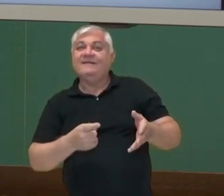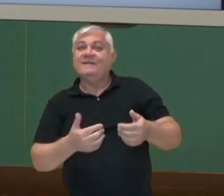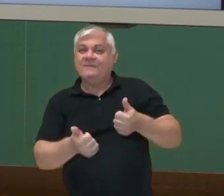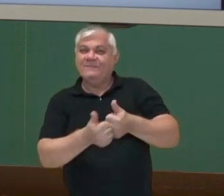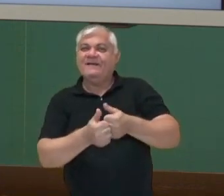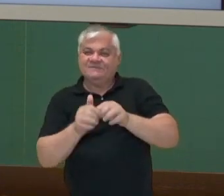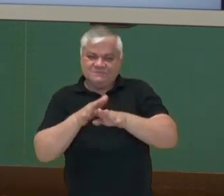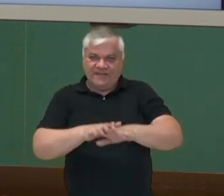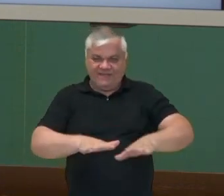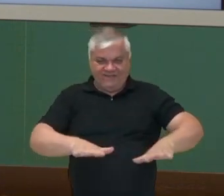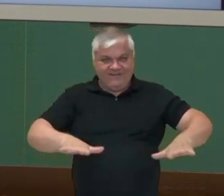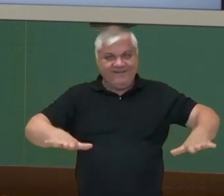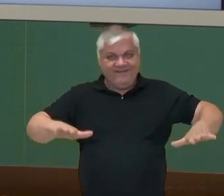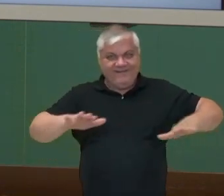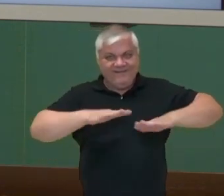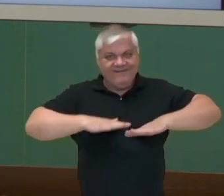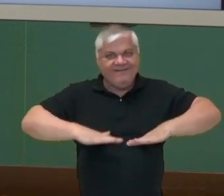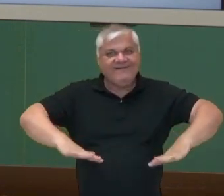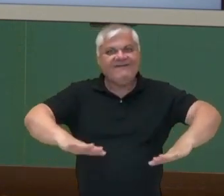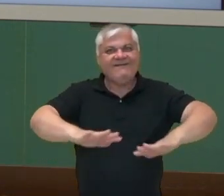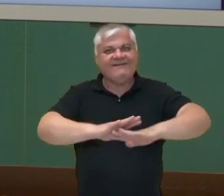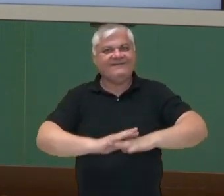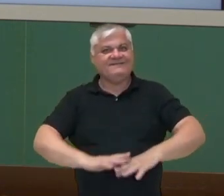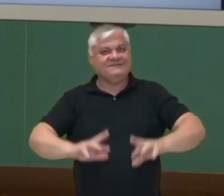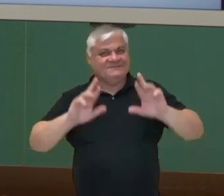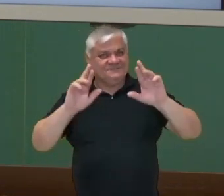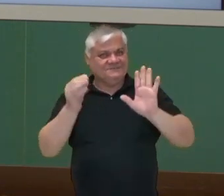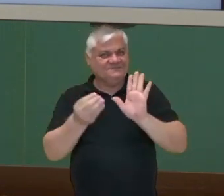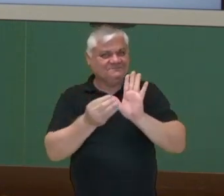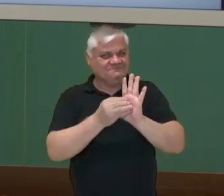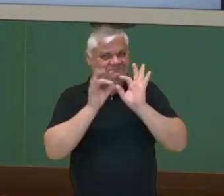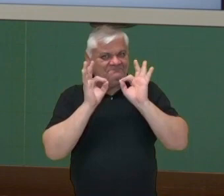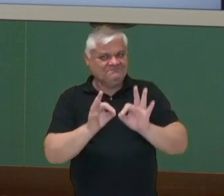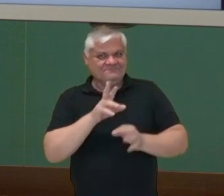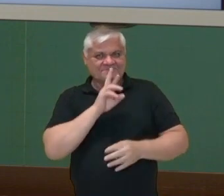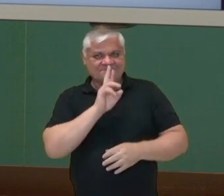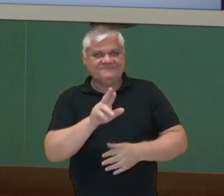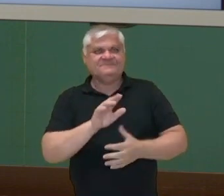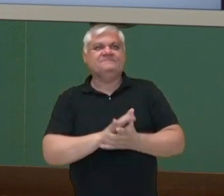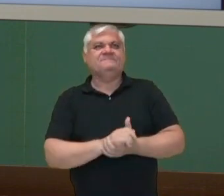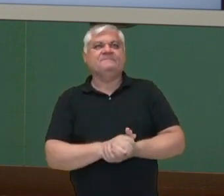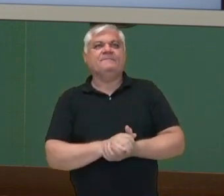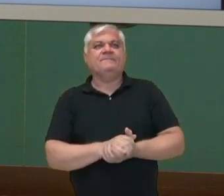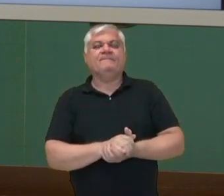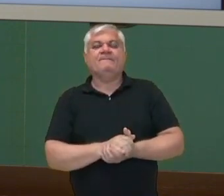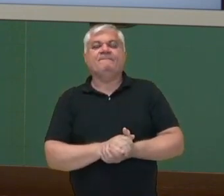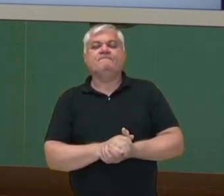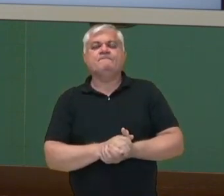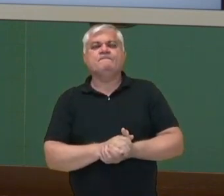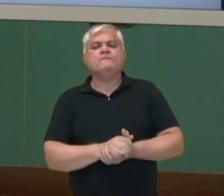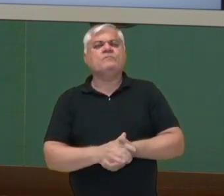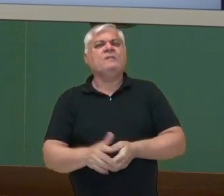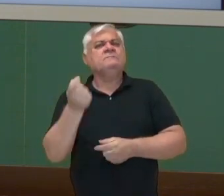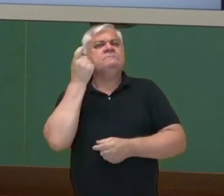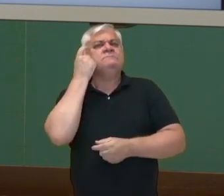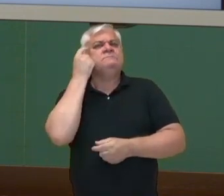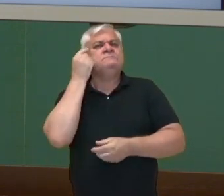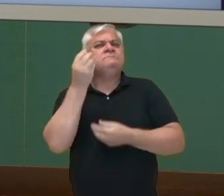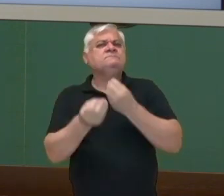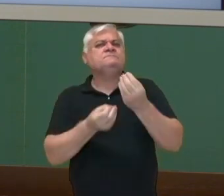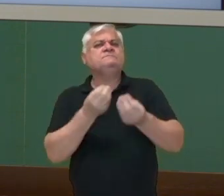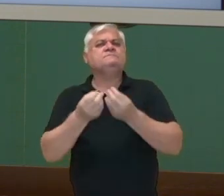mais baixas, certo? Então, espero que vocês tenham colocado ali a resposta dessa forma. E aí vamos pensar um pouquinho mais nessa ideia